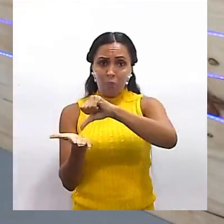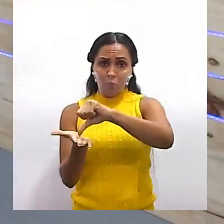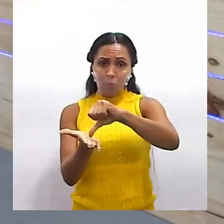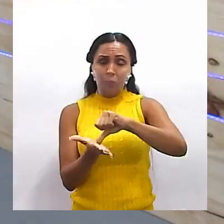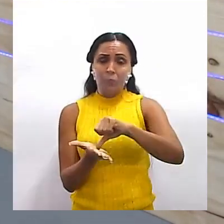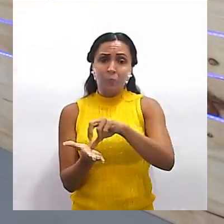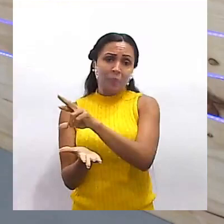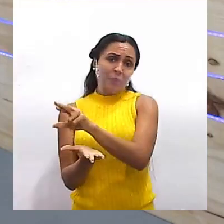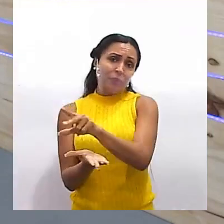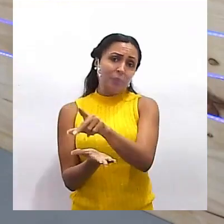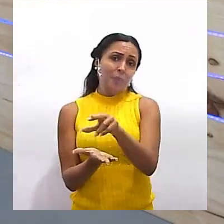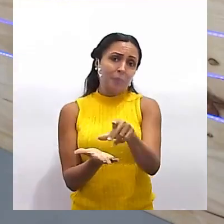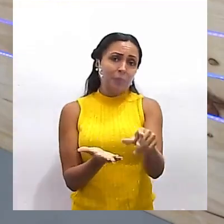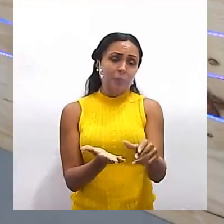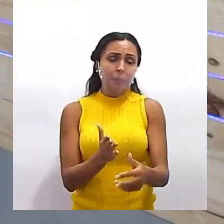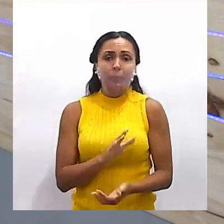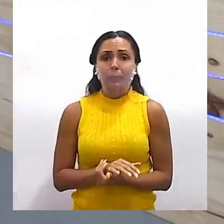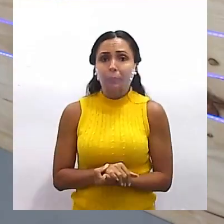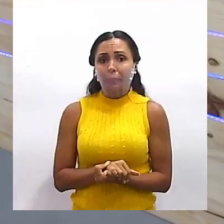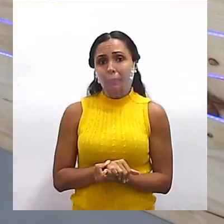se vai ser